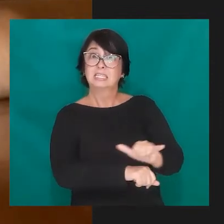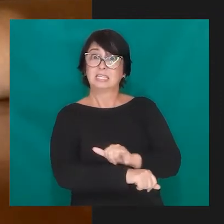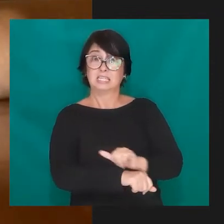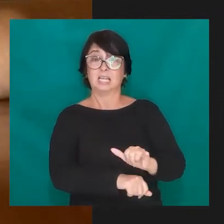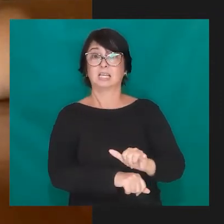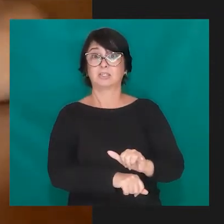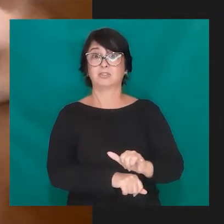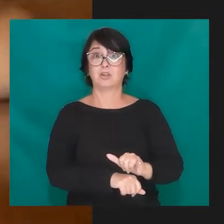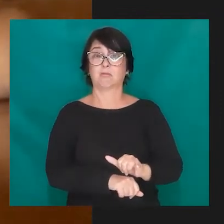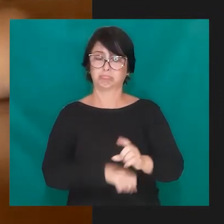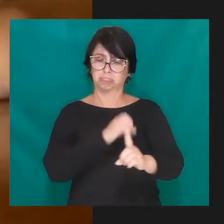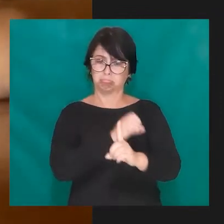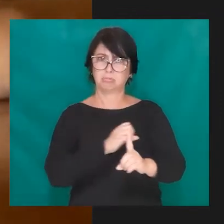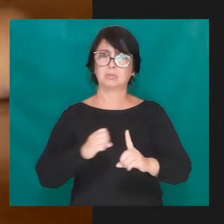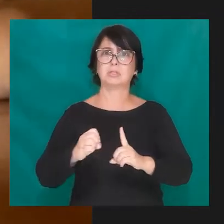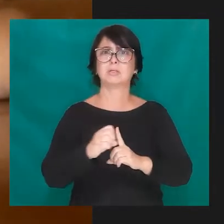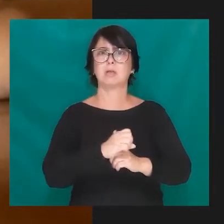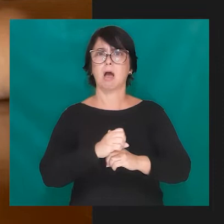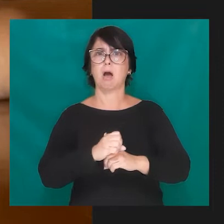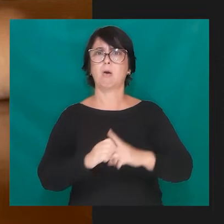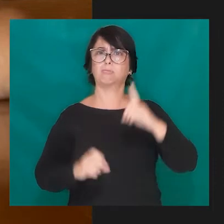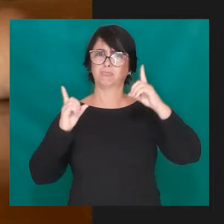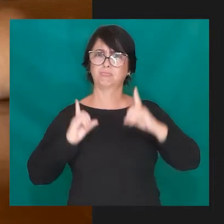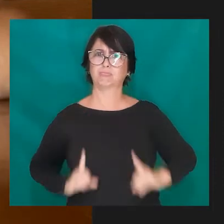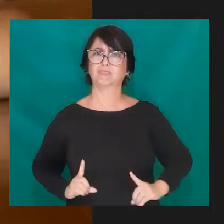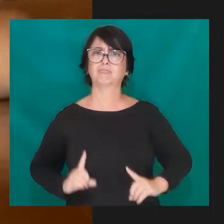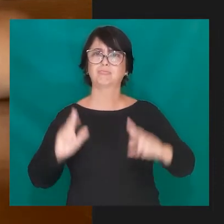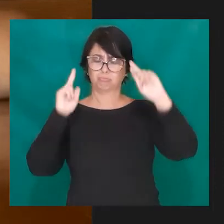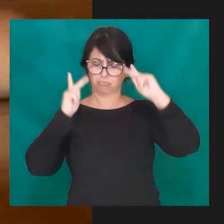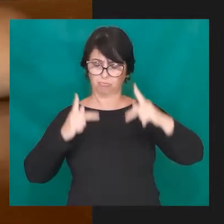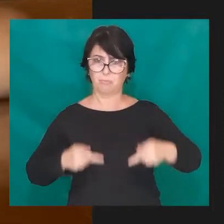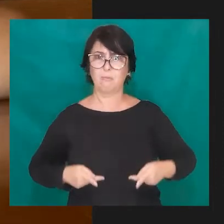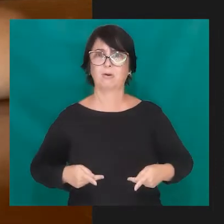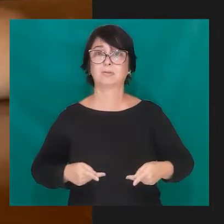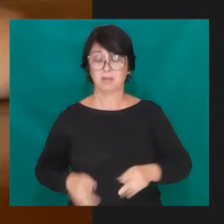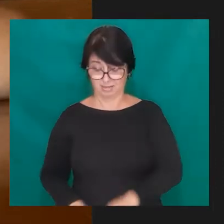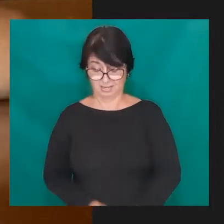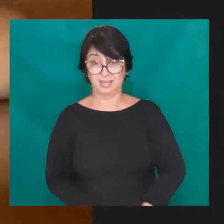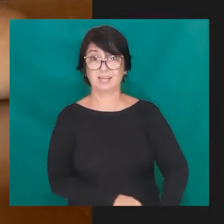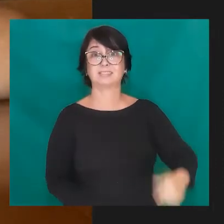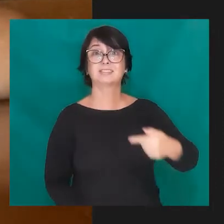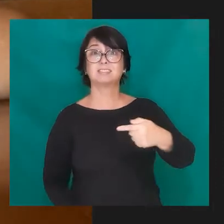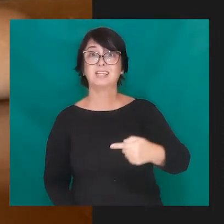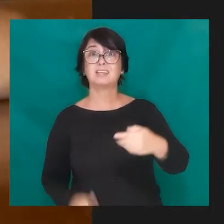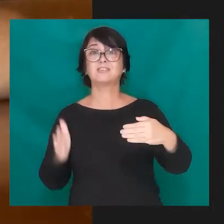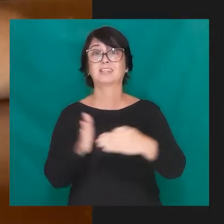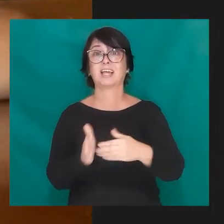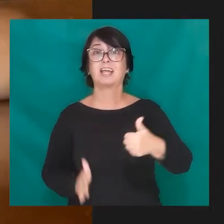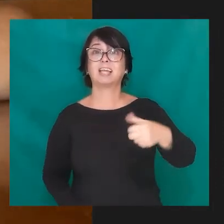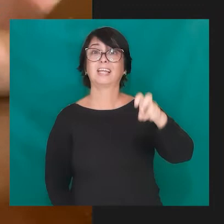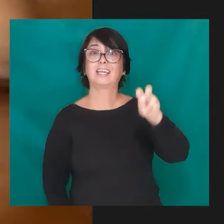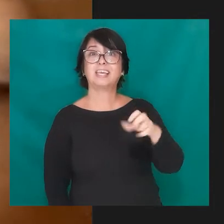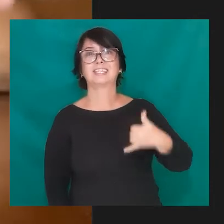ferramenta de melhora, até porque nós trabalhamos no projeto somente com crianças de 7 a 15 anos. A gente